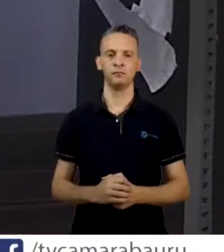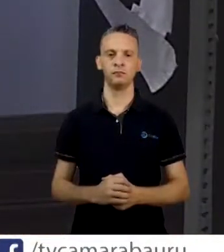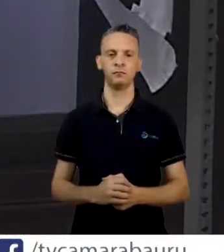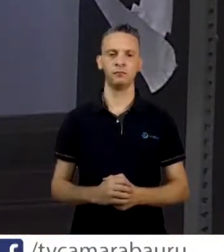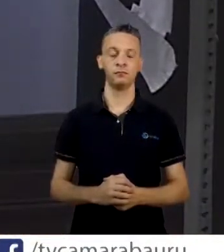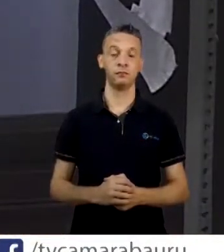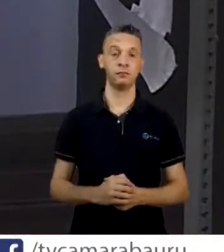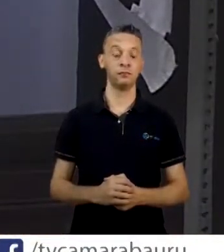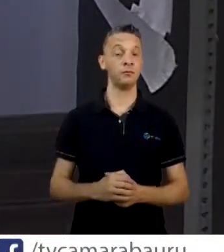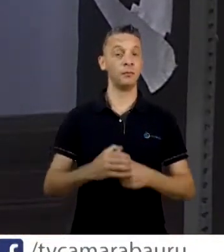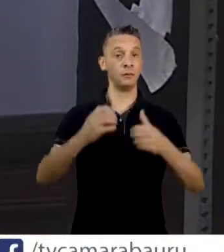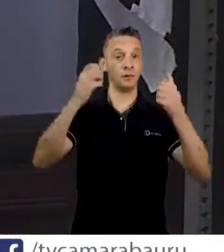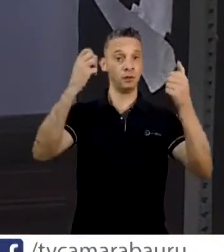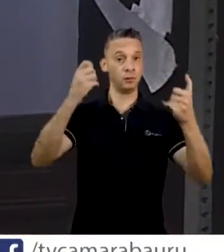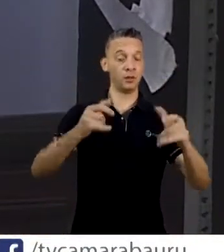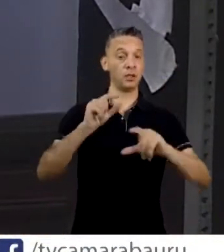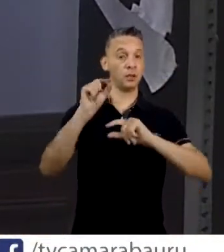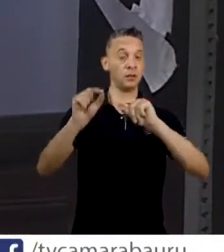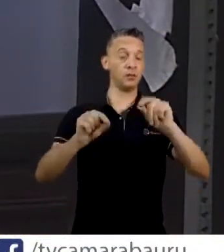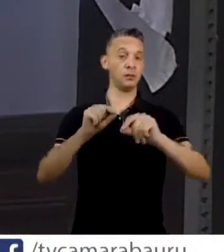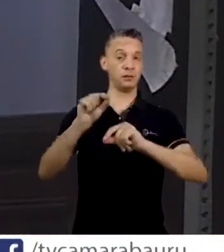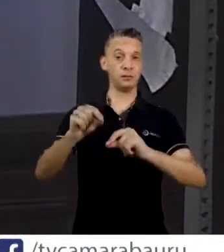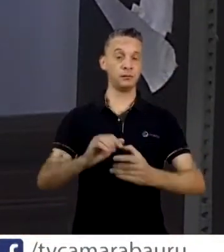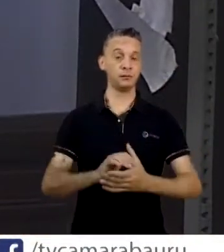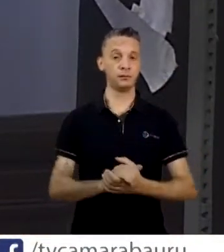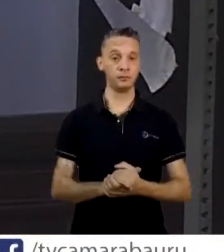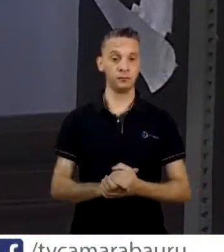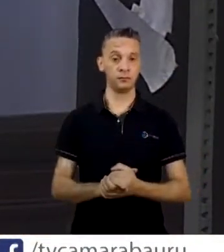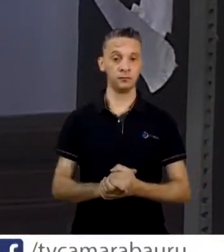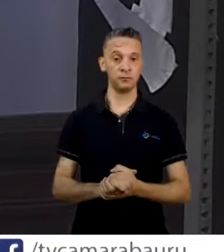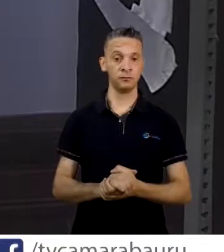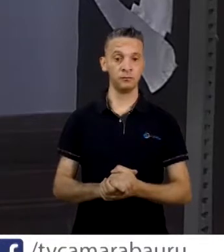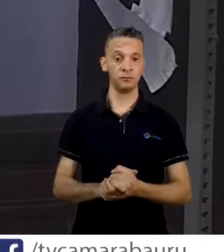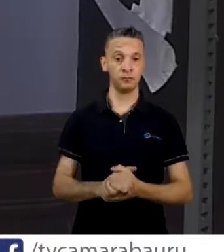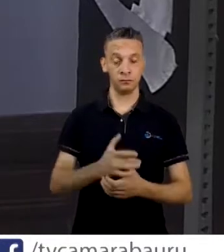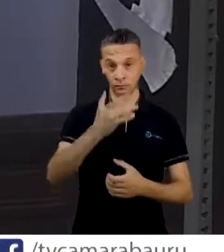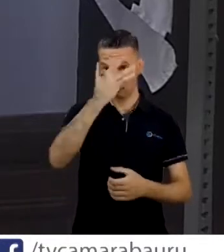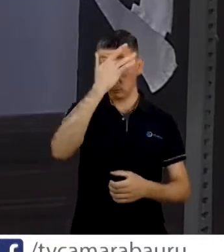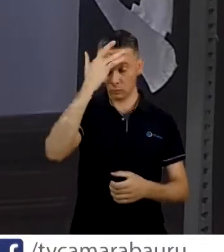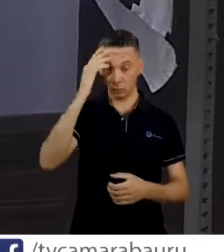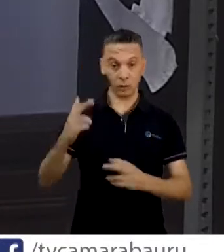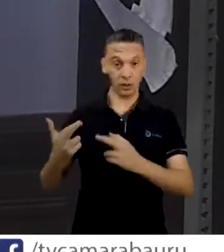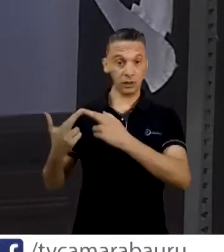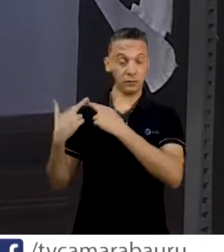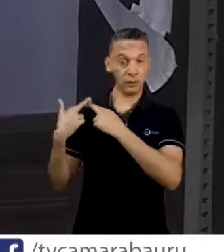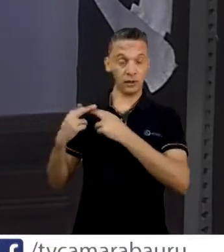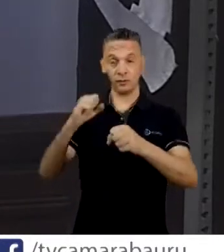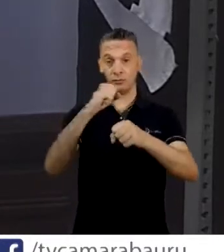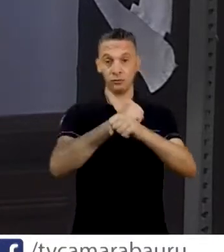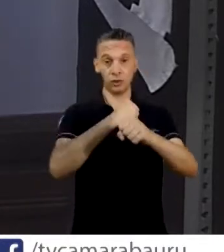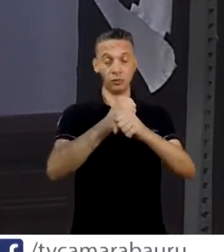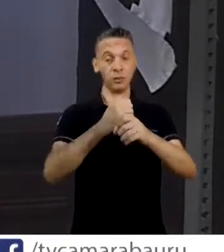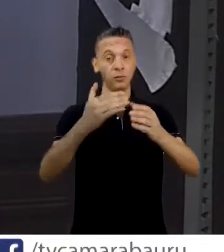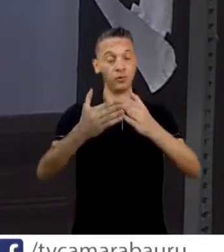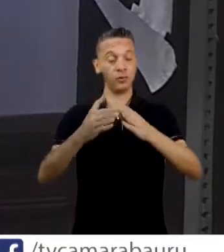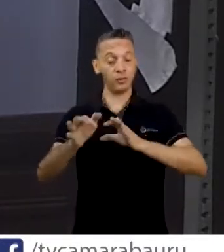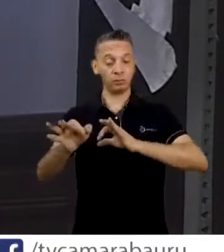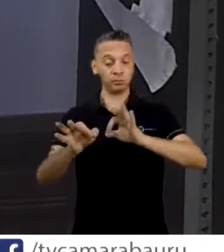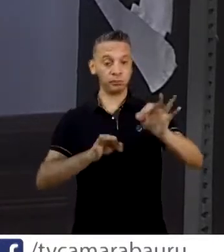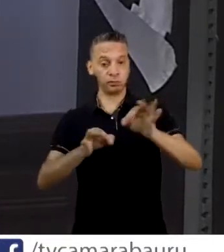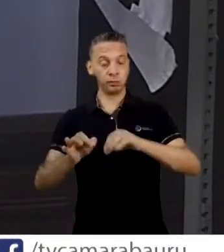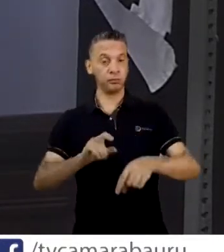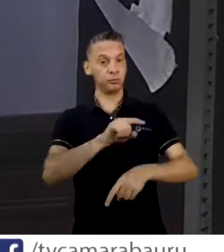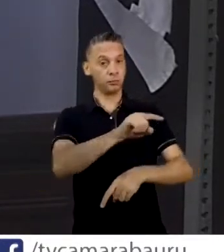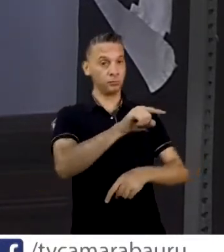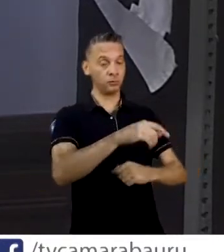destacar que a administração pudesse tomar a devida providência, uma vez que esta região está